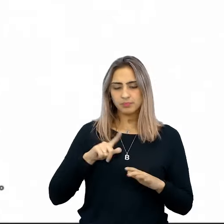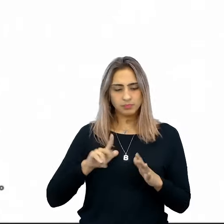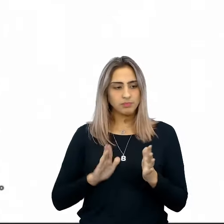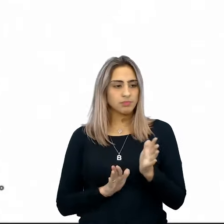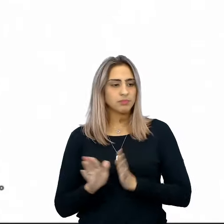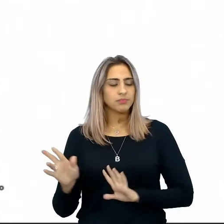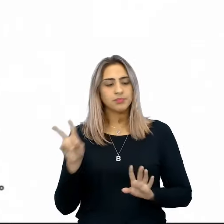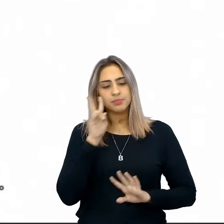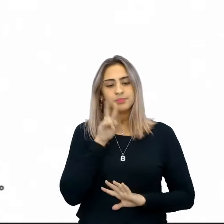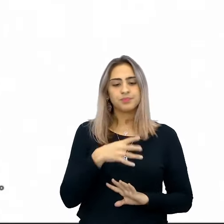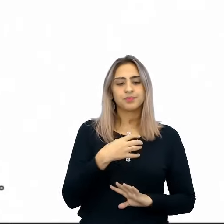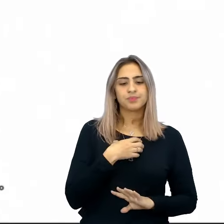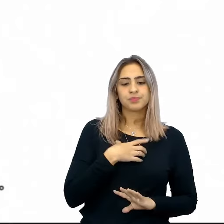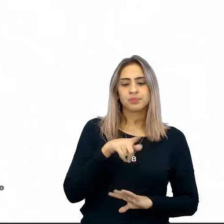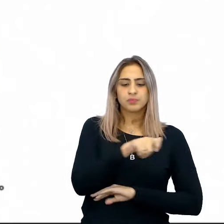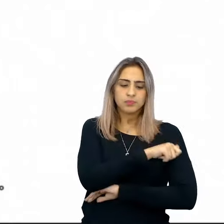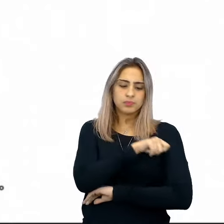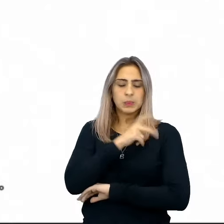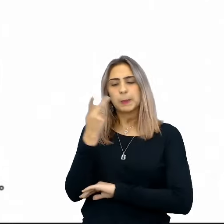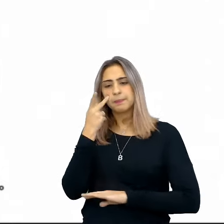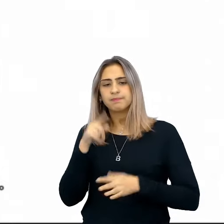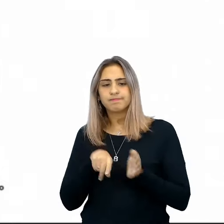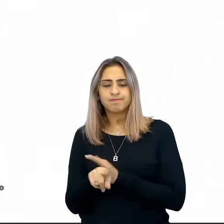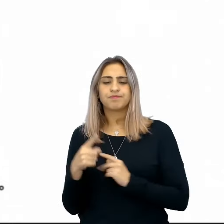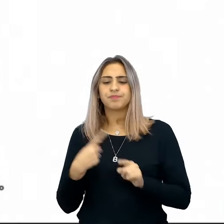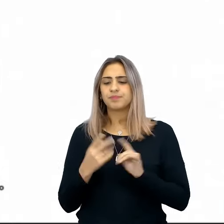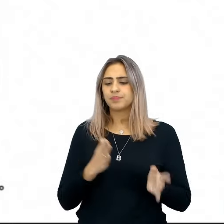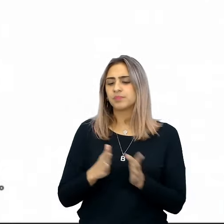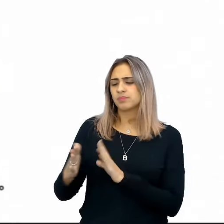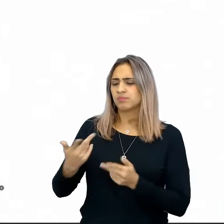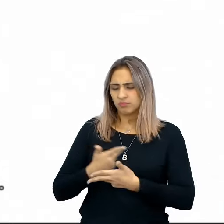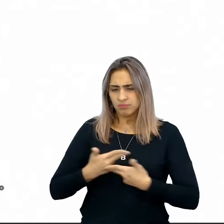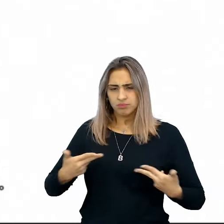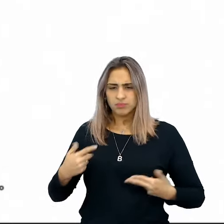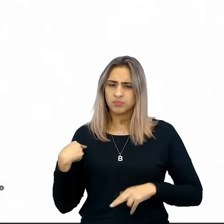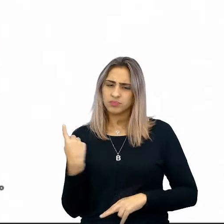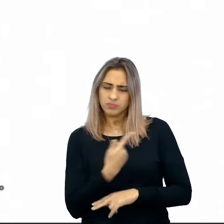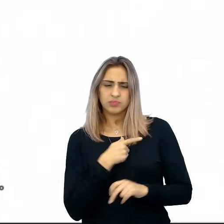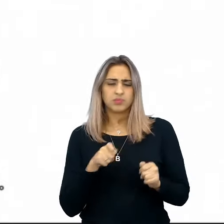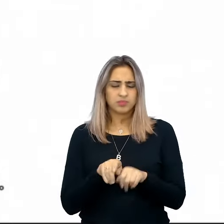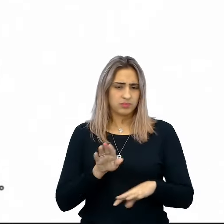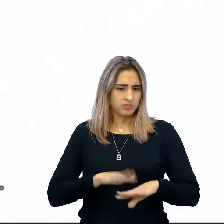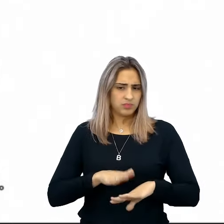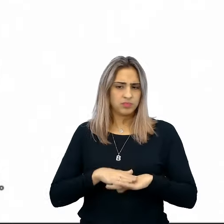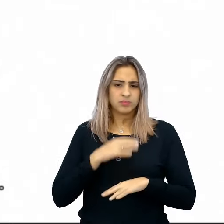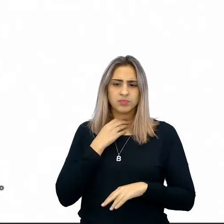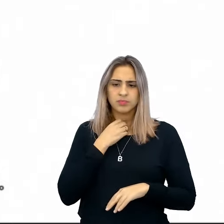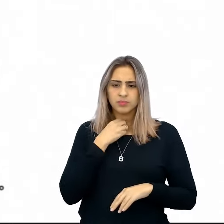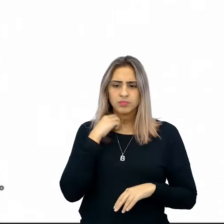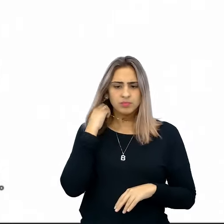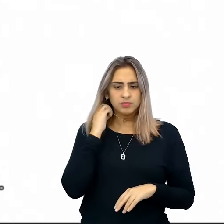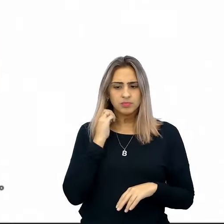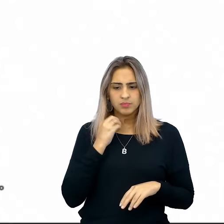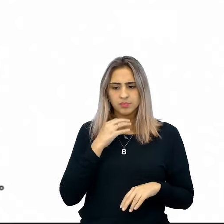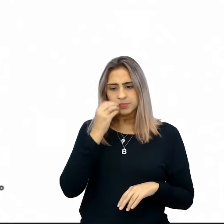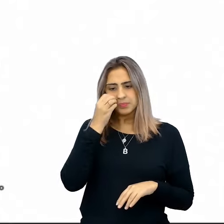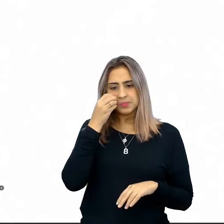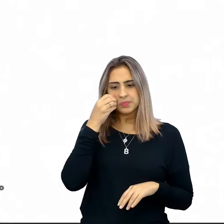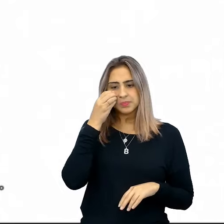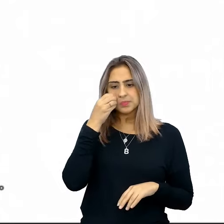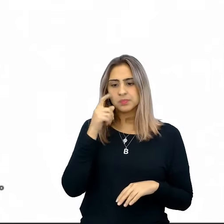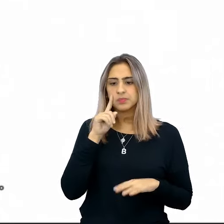o olhar do estudante para a pergunta, né? Então, a primeira coisa que a gente faz é olhar para